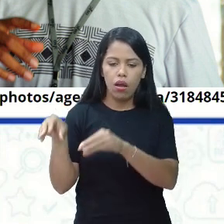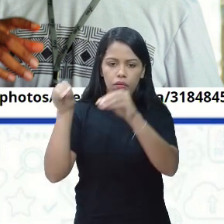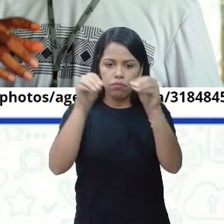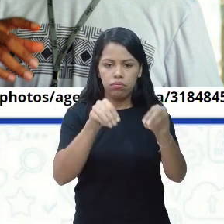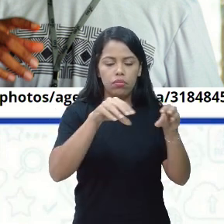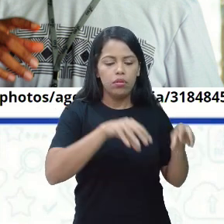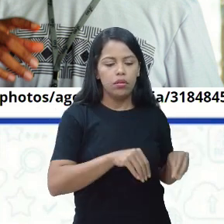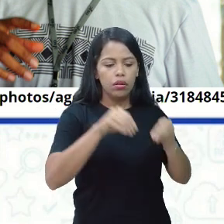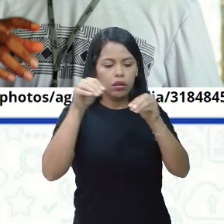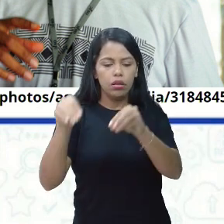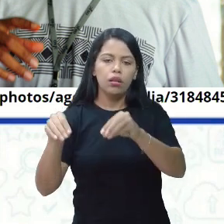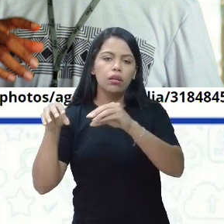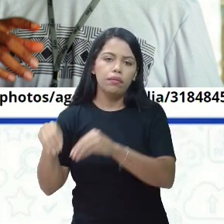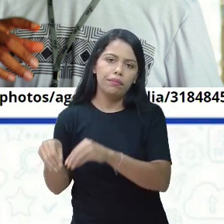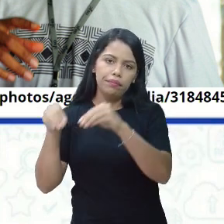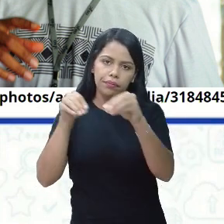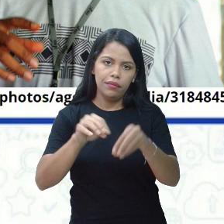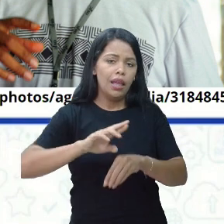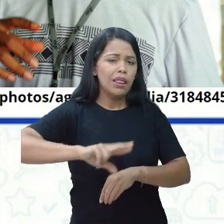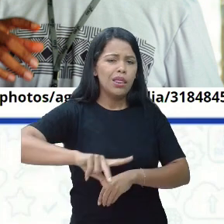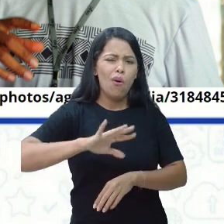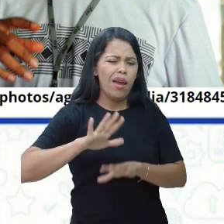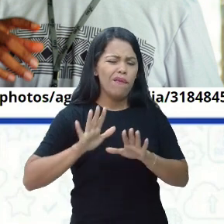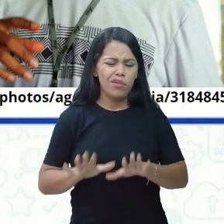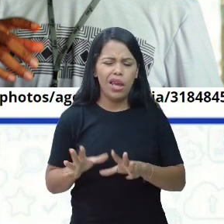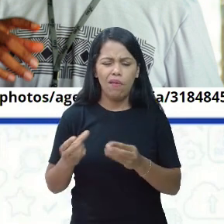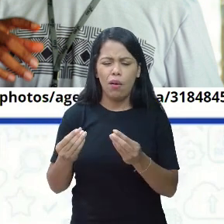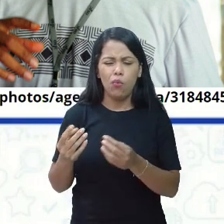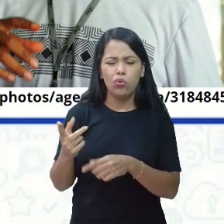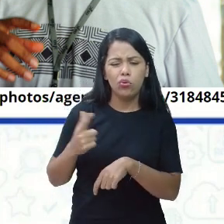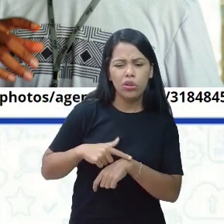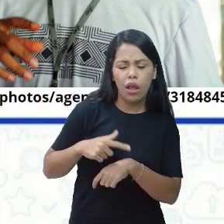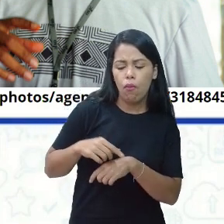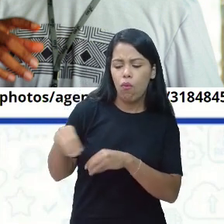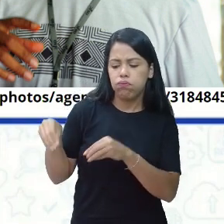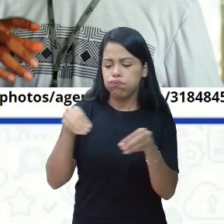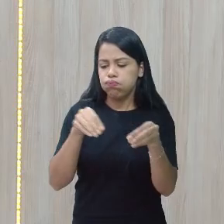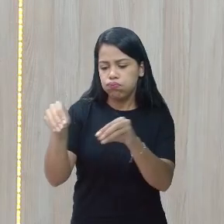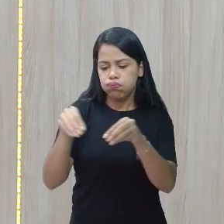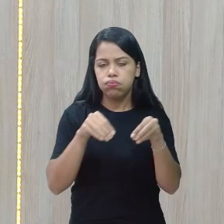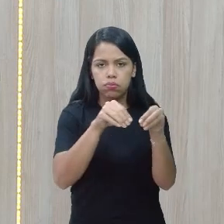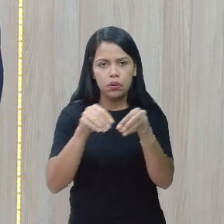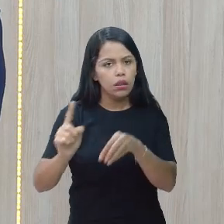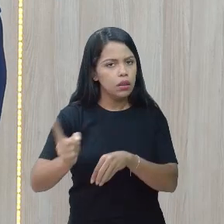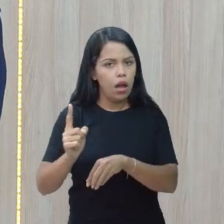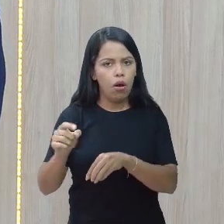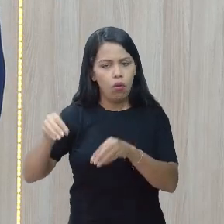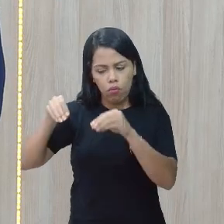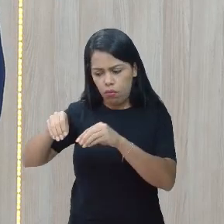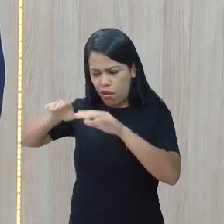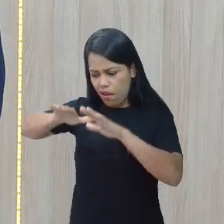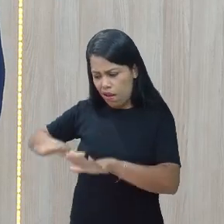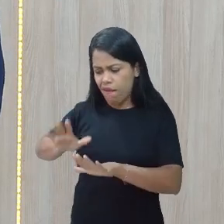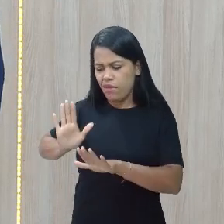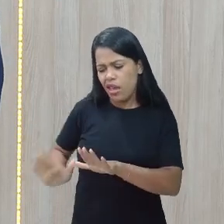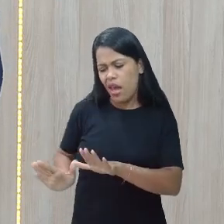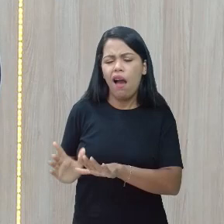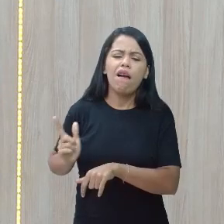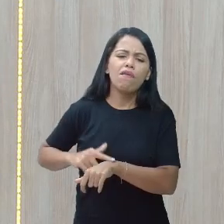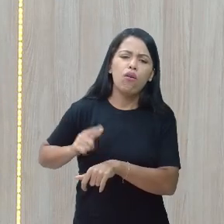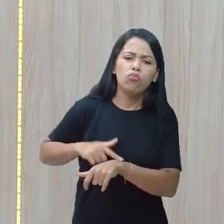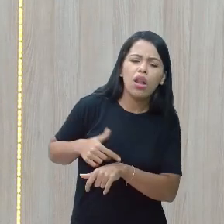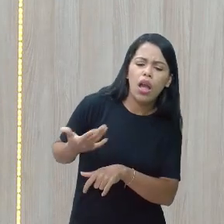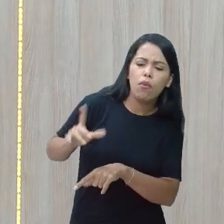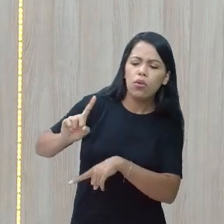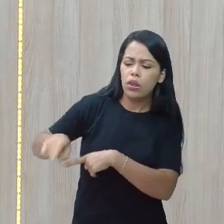estava o tempo todo em movimento, eles passavam parte, né, do tempo deles de vida em um determinado lugar,